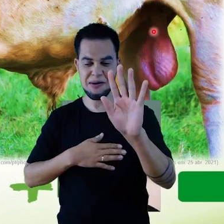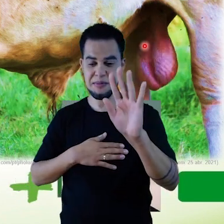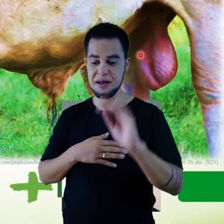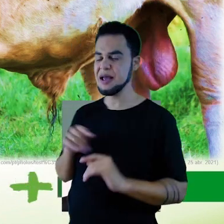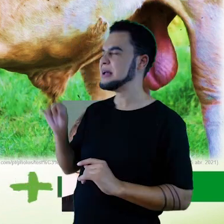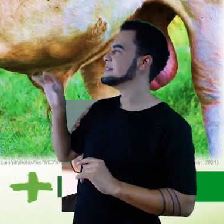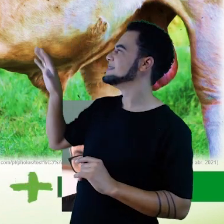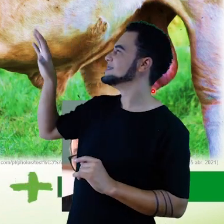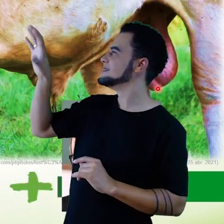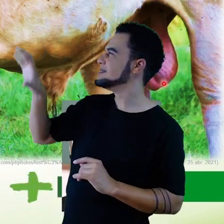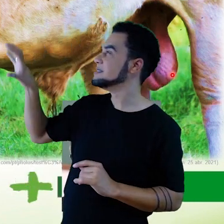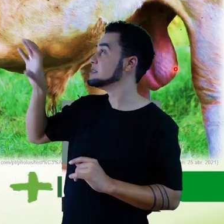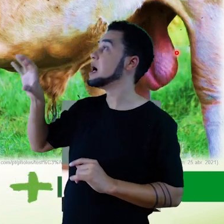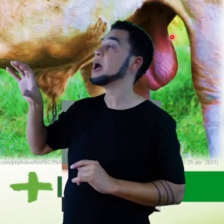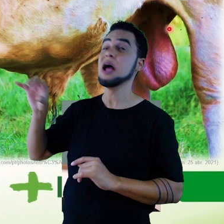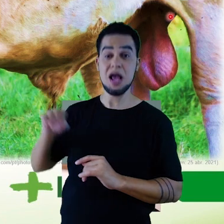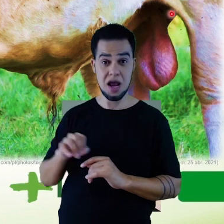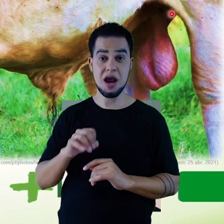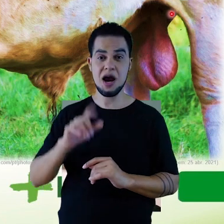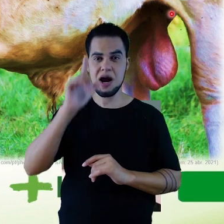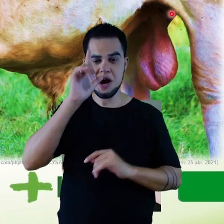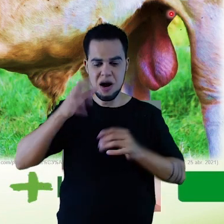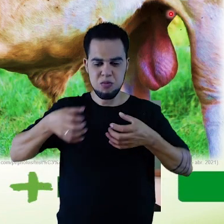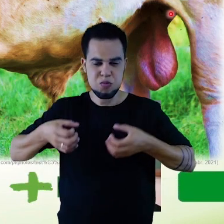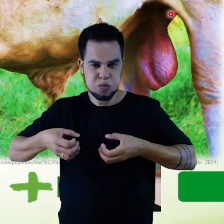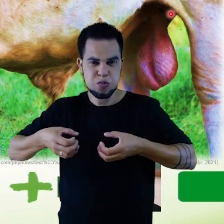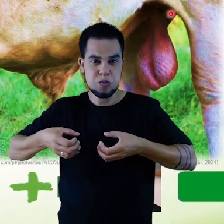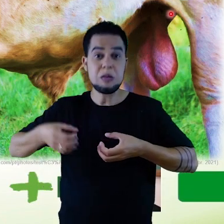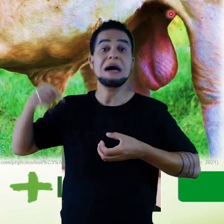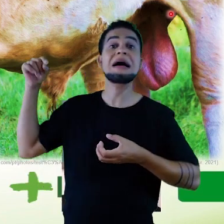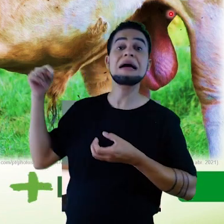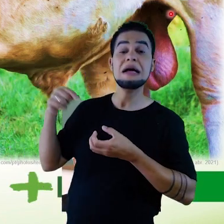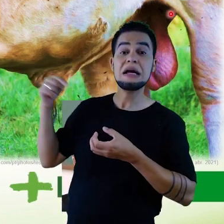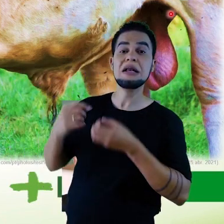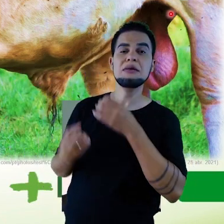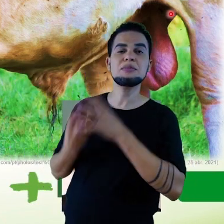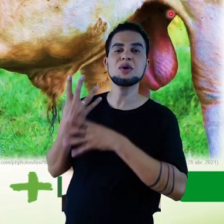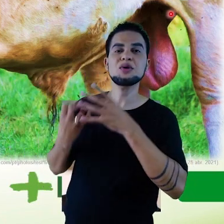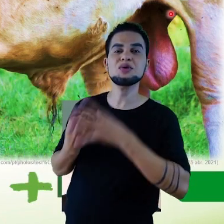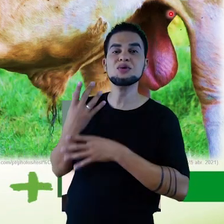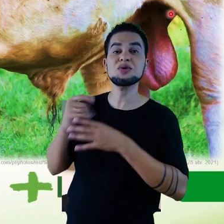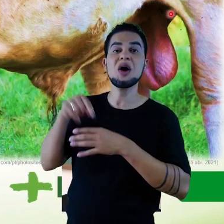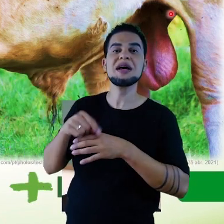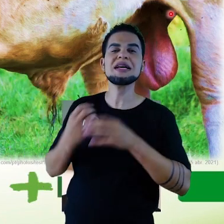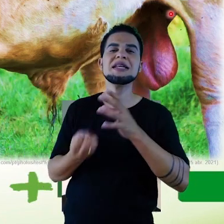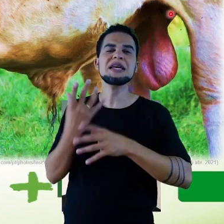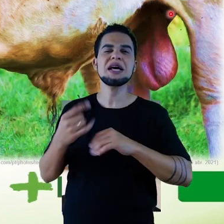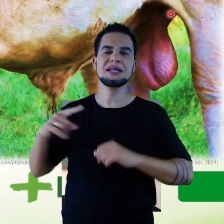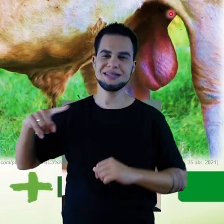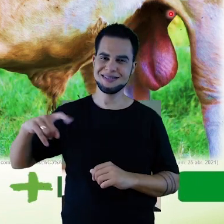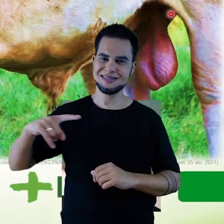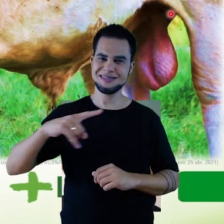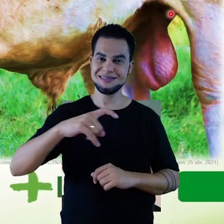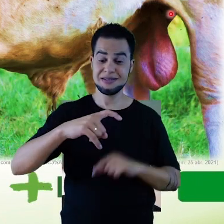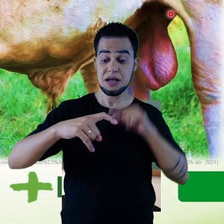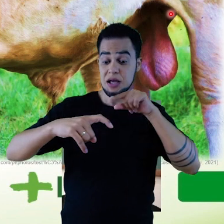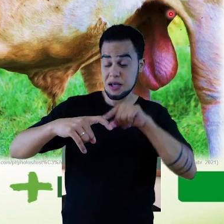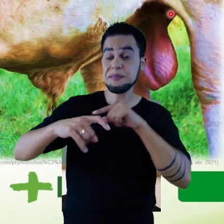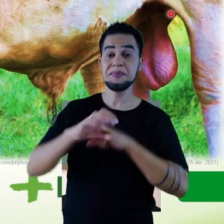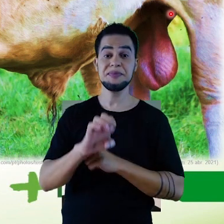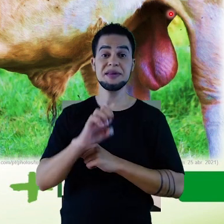porque essa região aqui, ó, é o testículo. O testículo, ele é produtor de uma célula chamada espermatozoide.